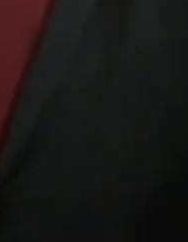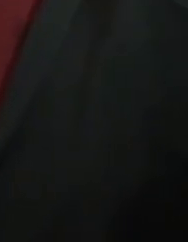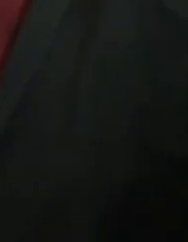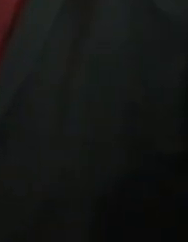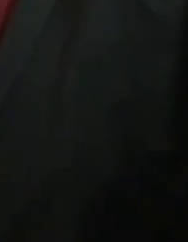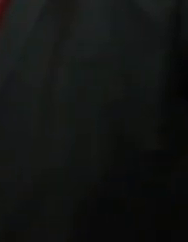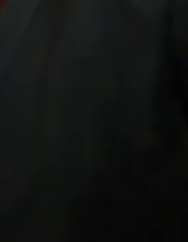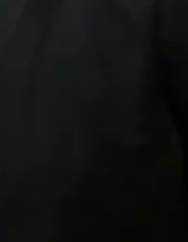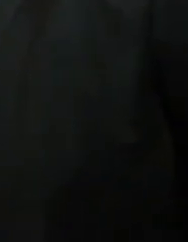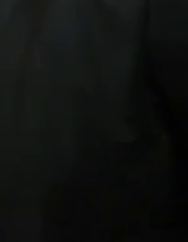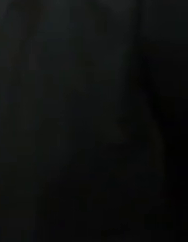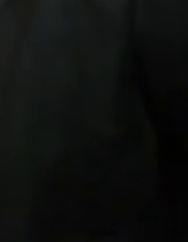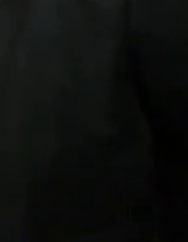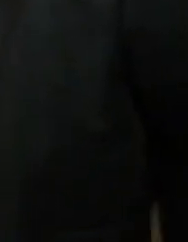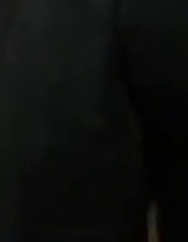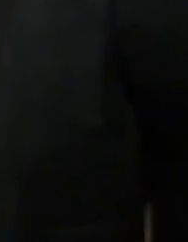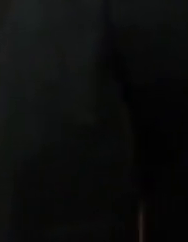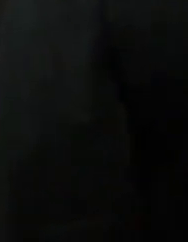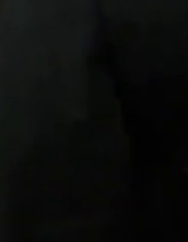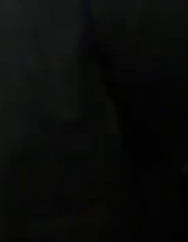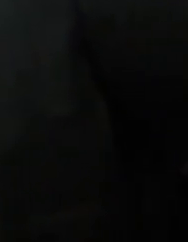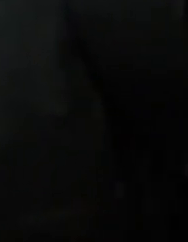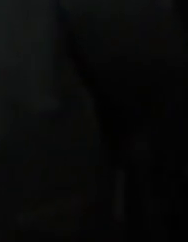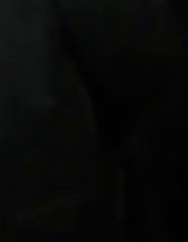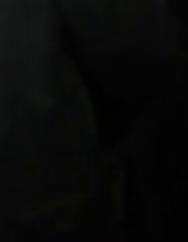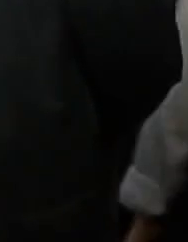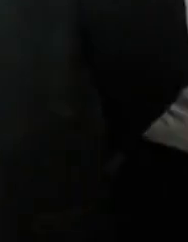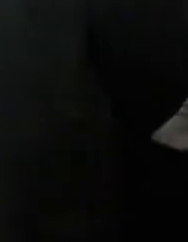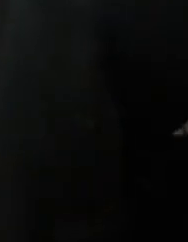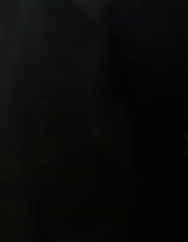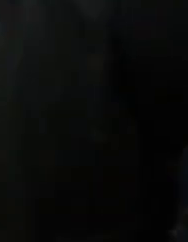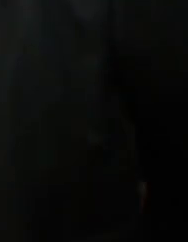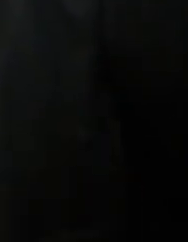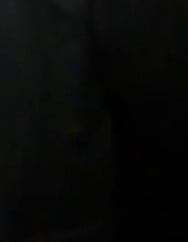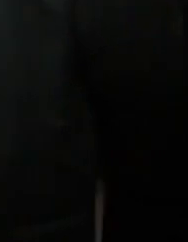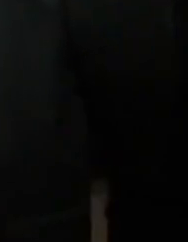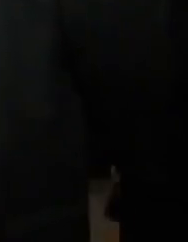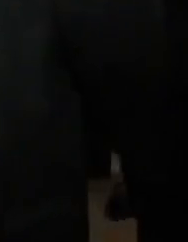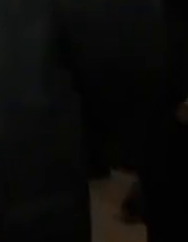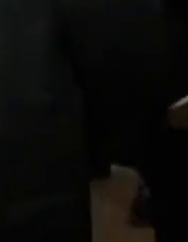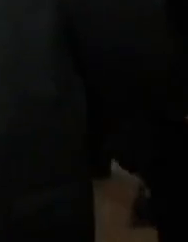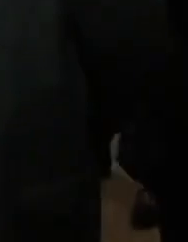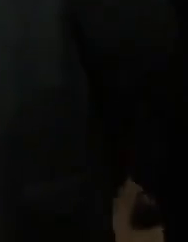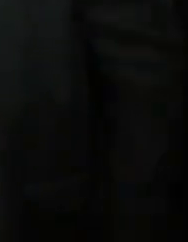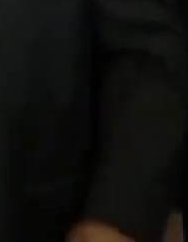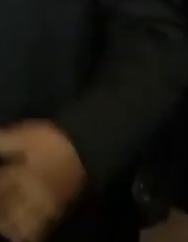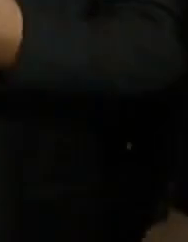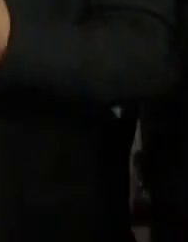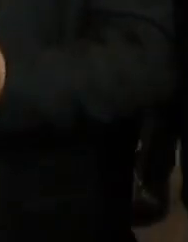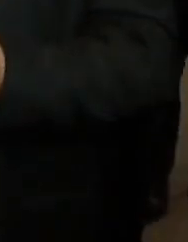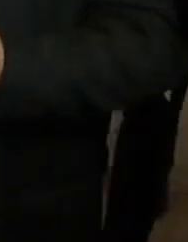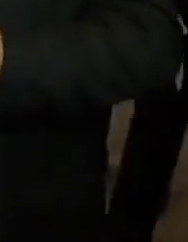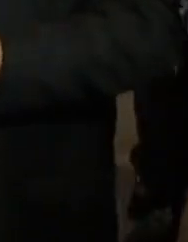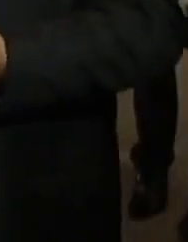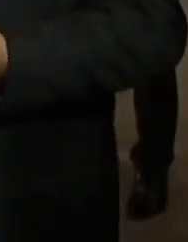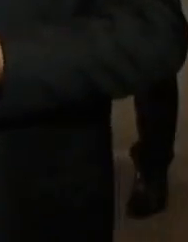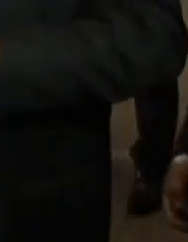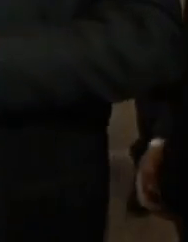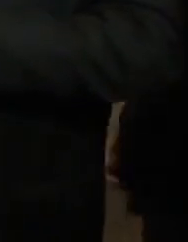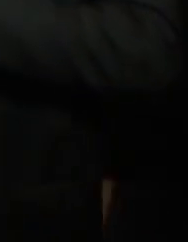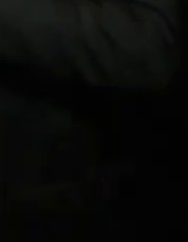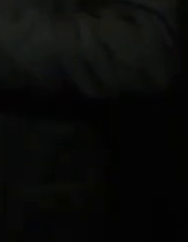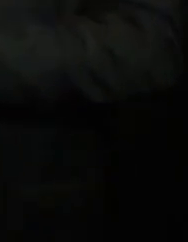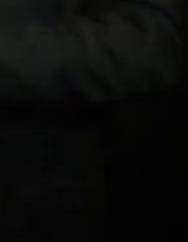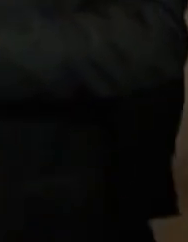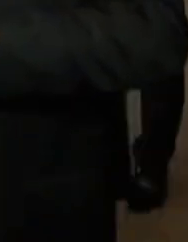prefeito? Isso. O senhor veio acompanhar a posse com alguma expectativa? Sim, a expectativa é muito grande.